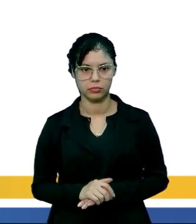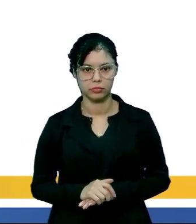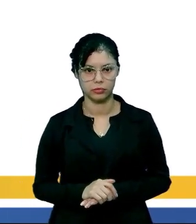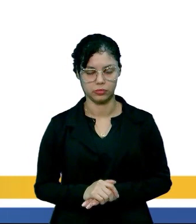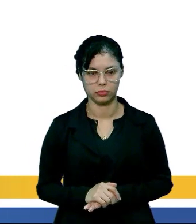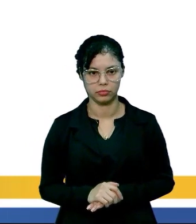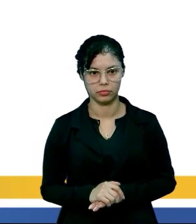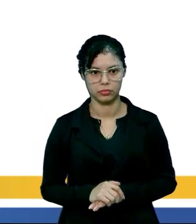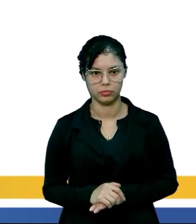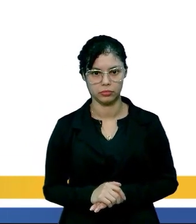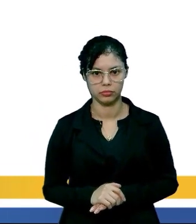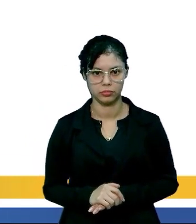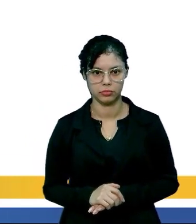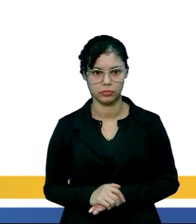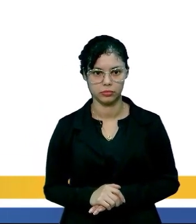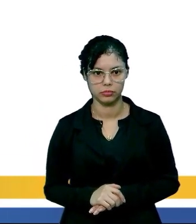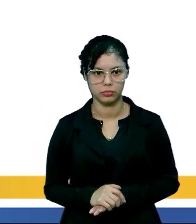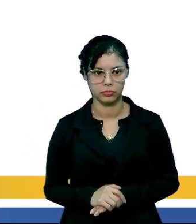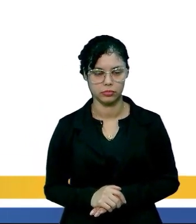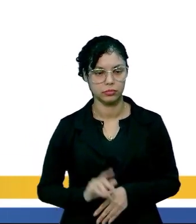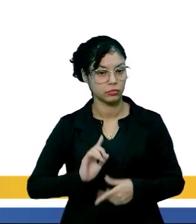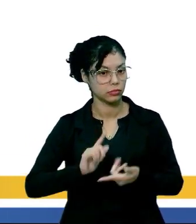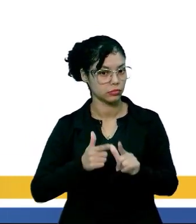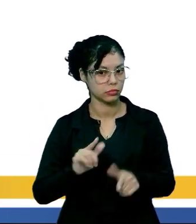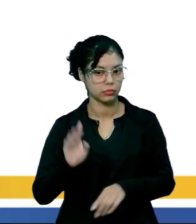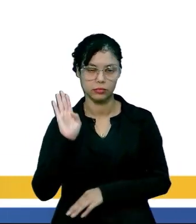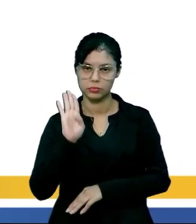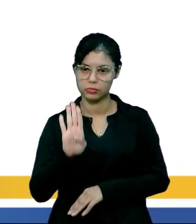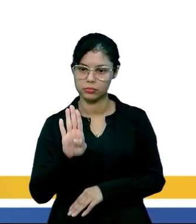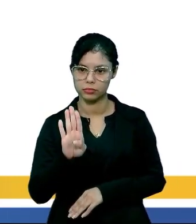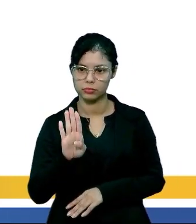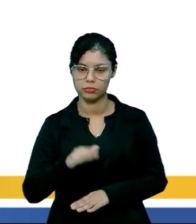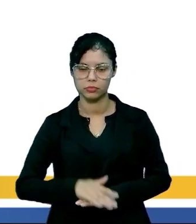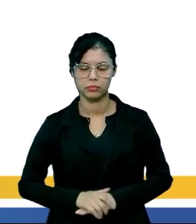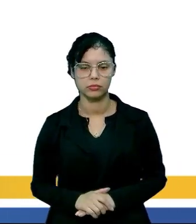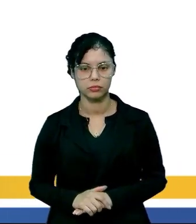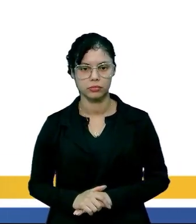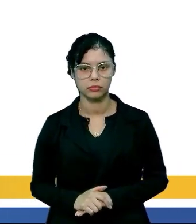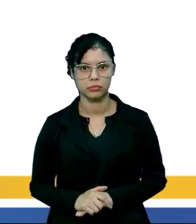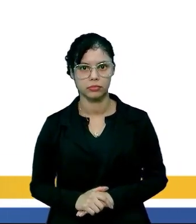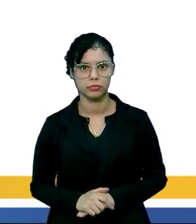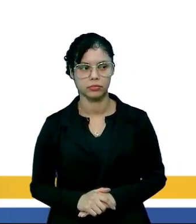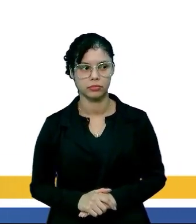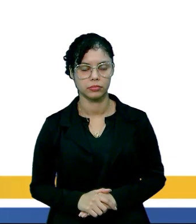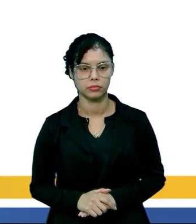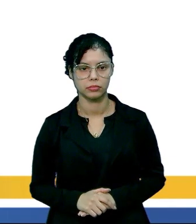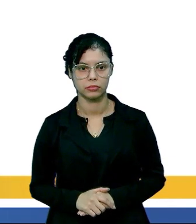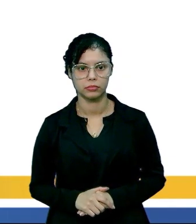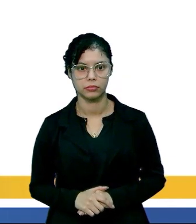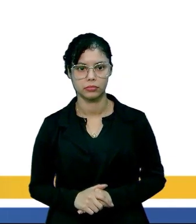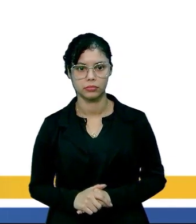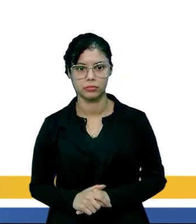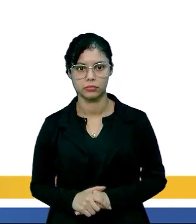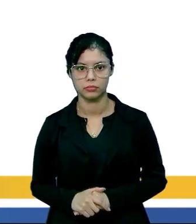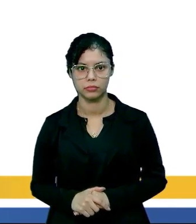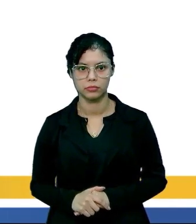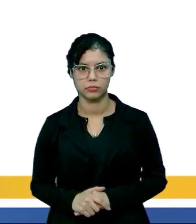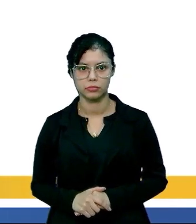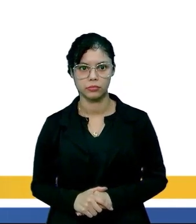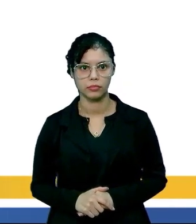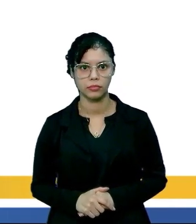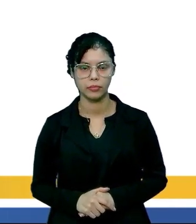3 metros. Logo, a nossa alternativa correta aí é a letra B.